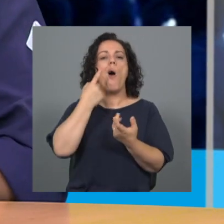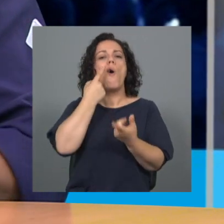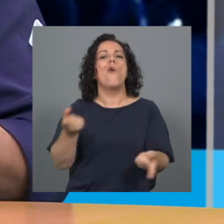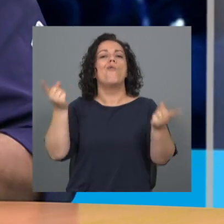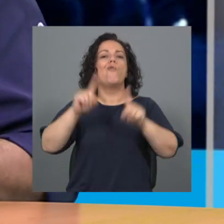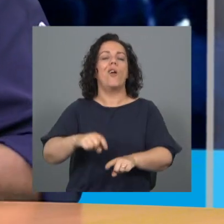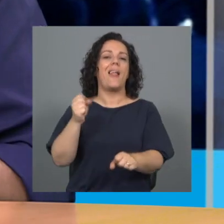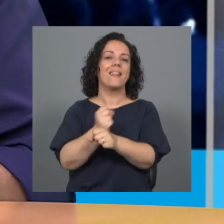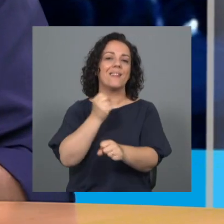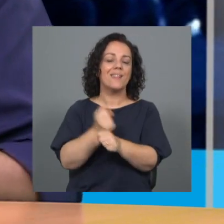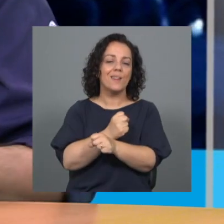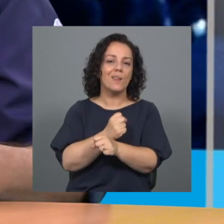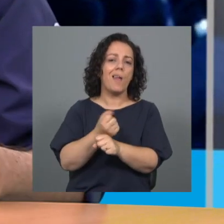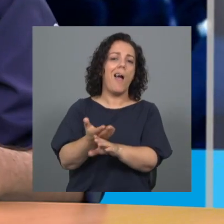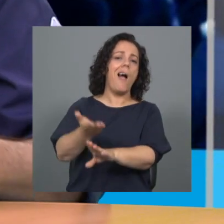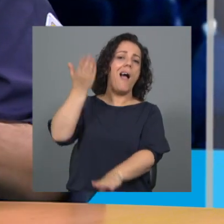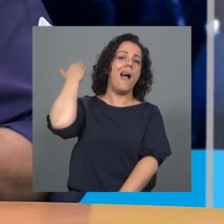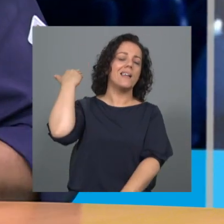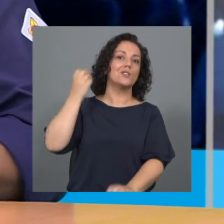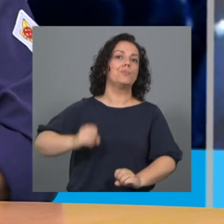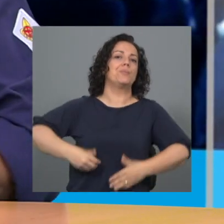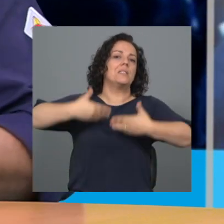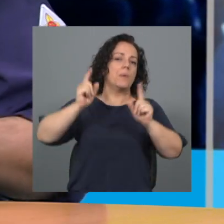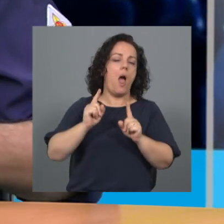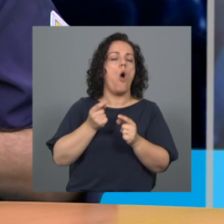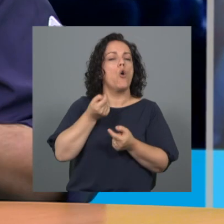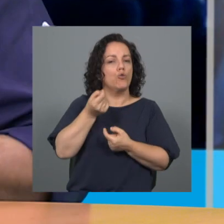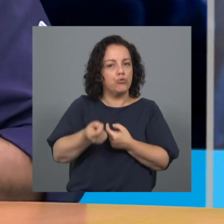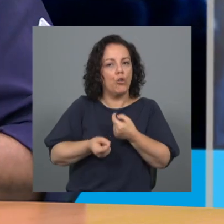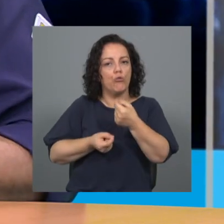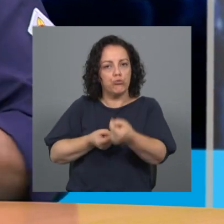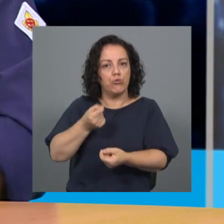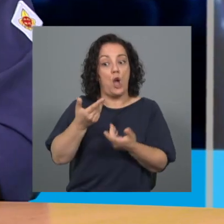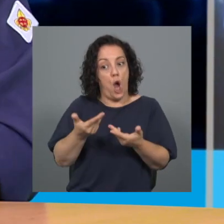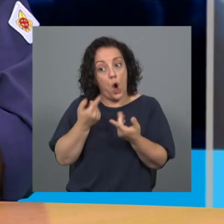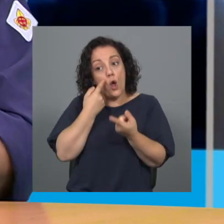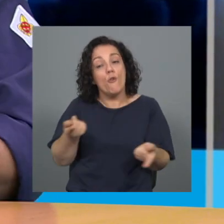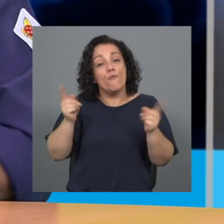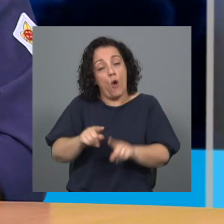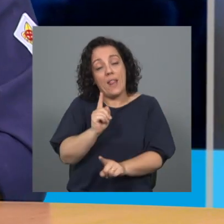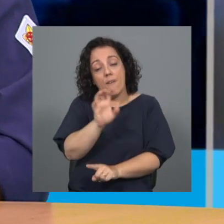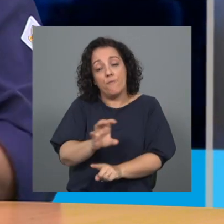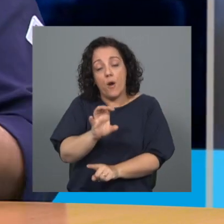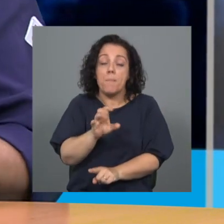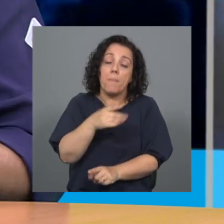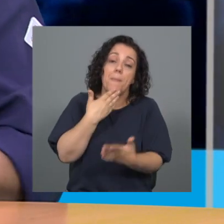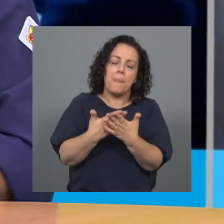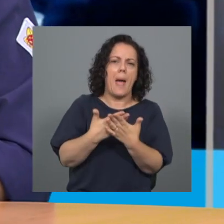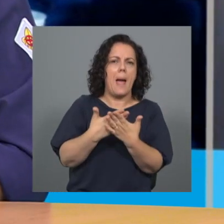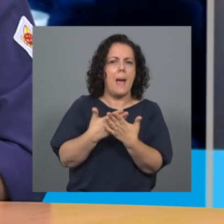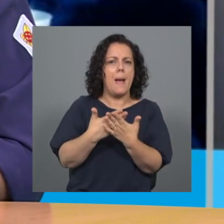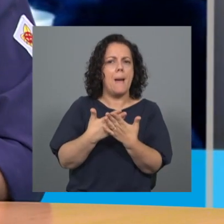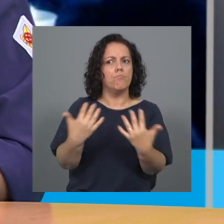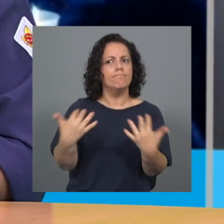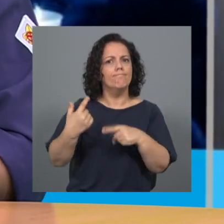tão qual que nós tínhamos no primeiro momento, será uma coisa gradual, e neste momento estamos a regressar dessa forma, e acho que isso também é uma mensagem muito forte, e temos tido muita